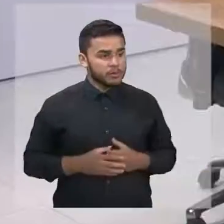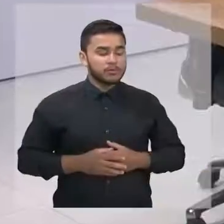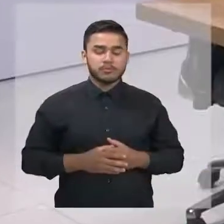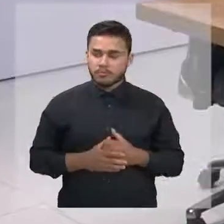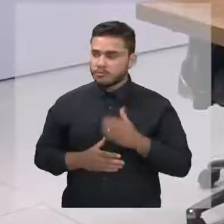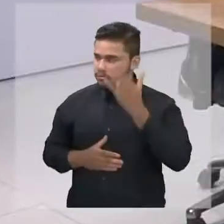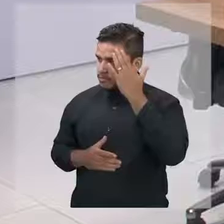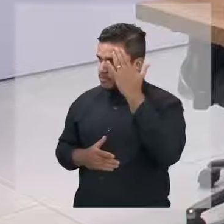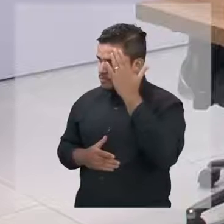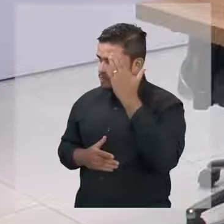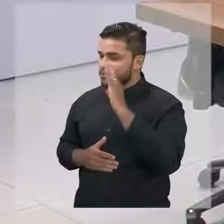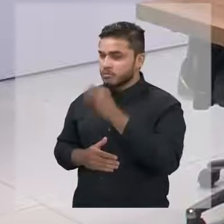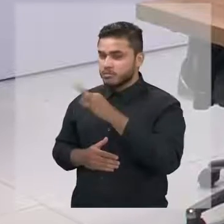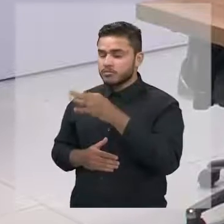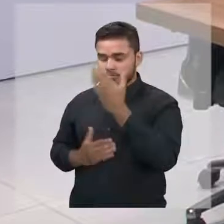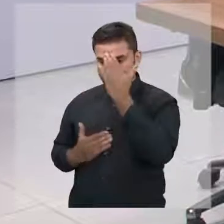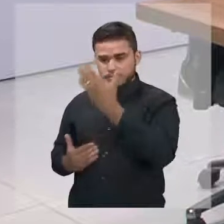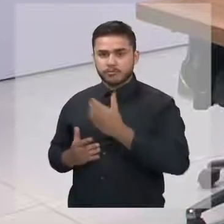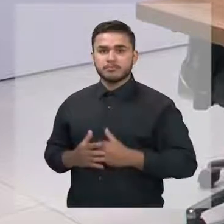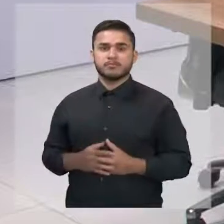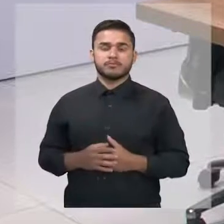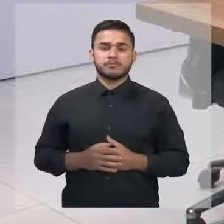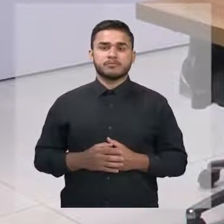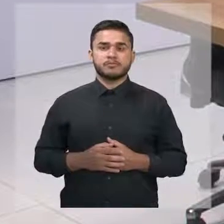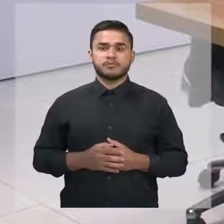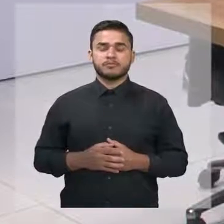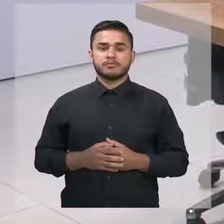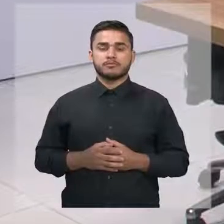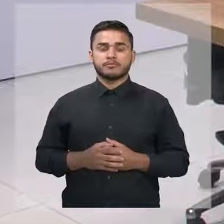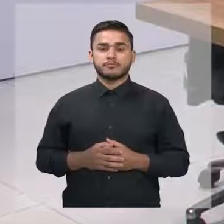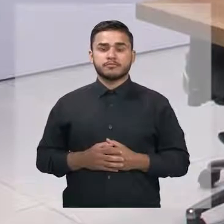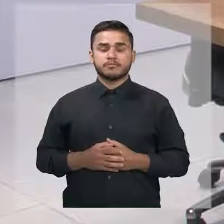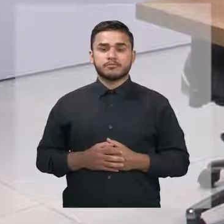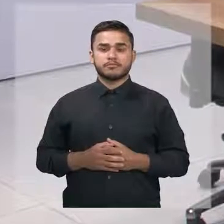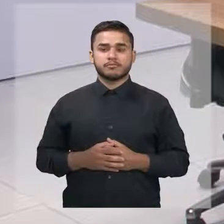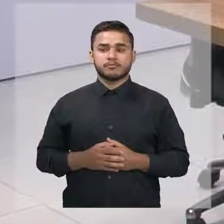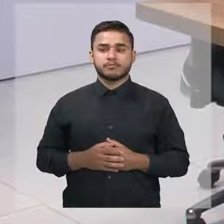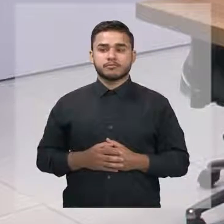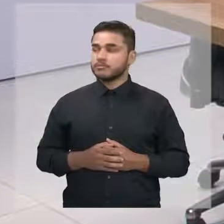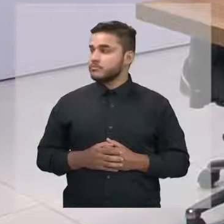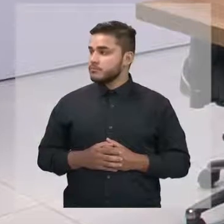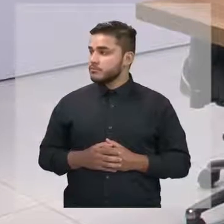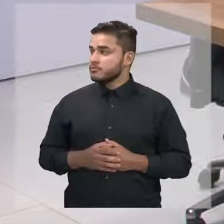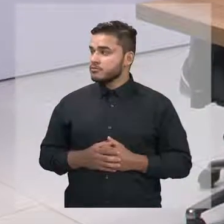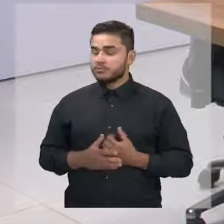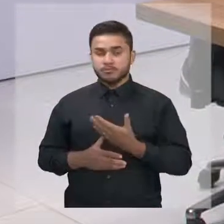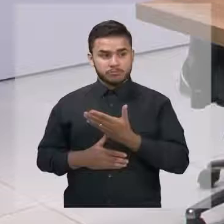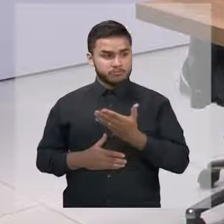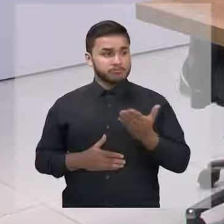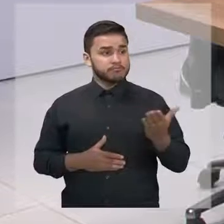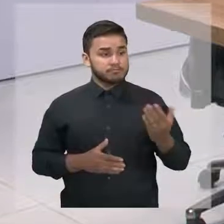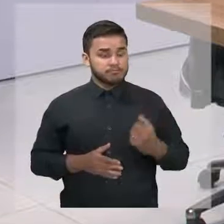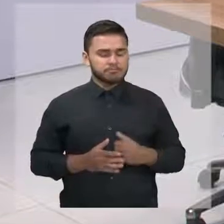considerações. Se fosse um programa de humor, certamente que nós agora tínhamos que estar rindo, né? Dando risadas,